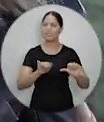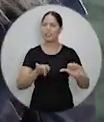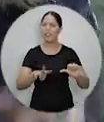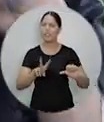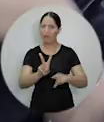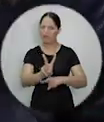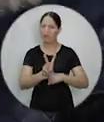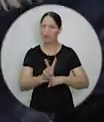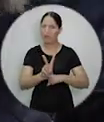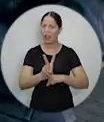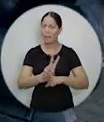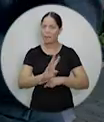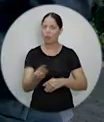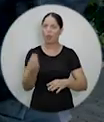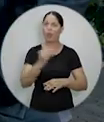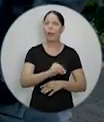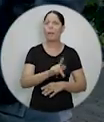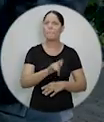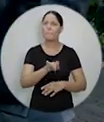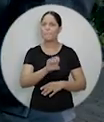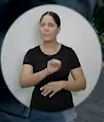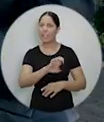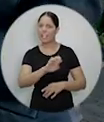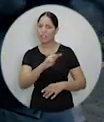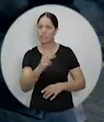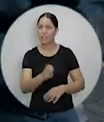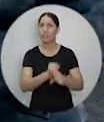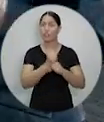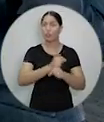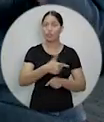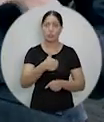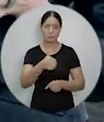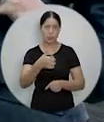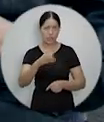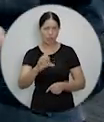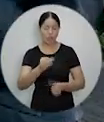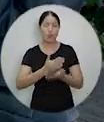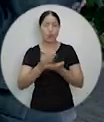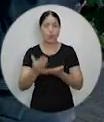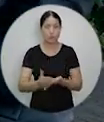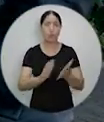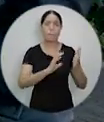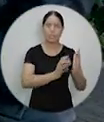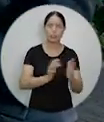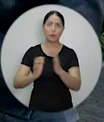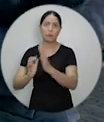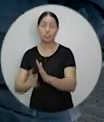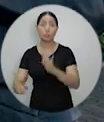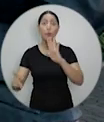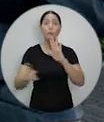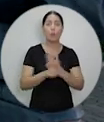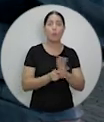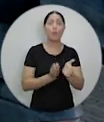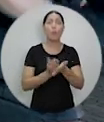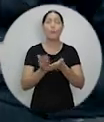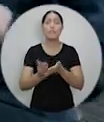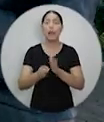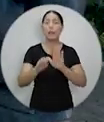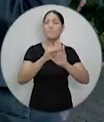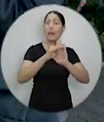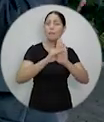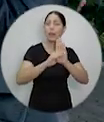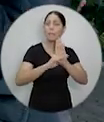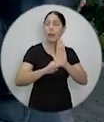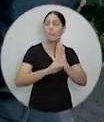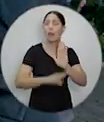pelo verbo preencher. Então, desde 2009, o que nós temos? Cada partido ou cada coligação, quando vai apresentar a